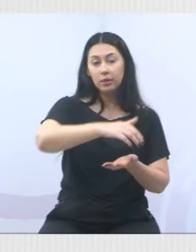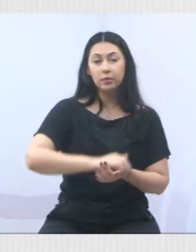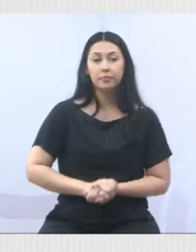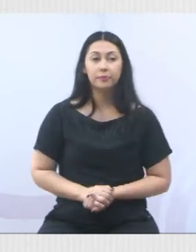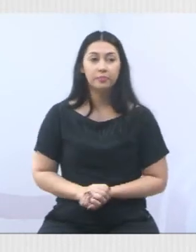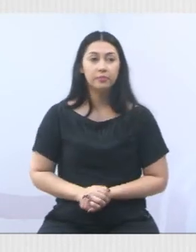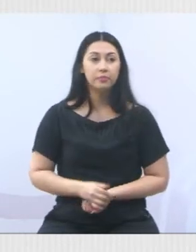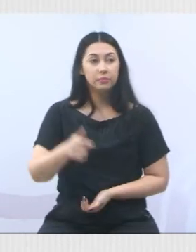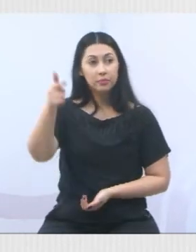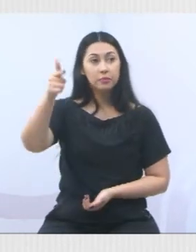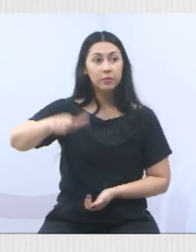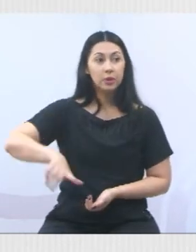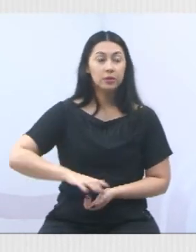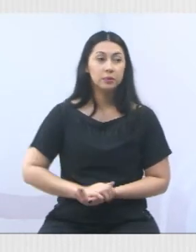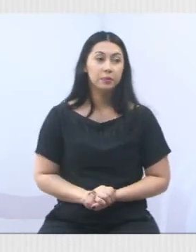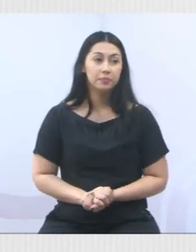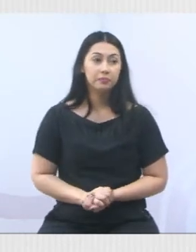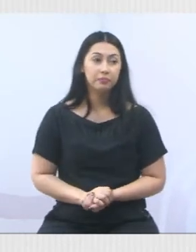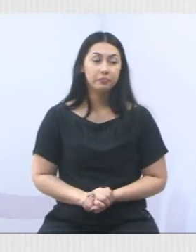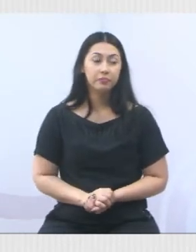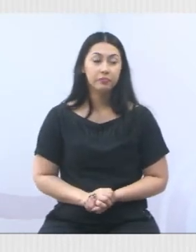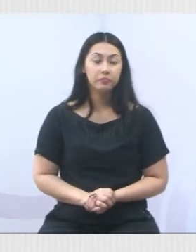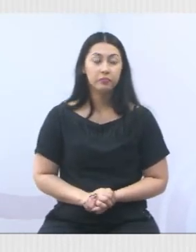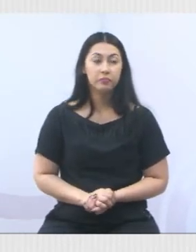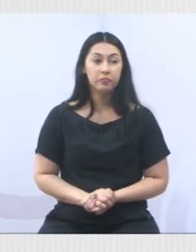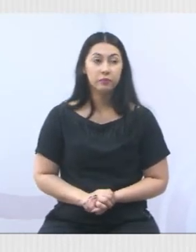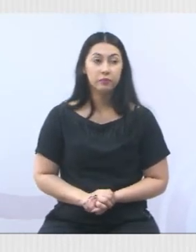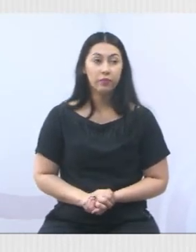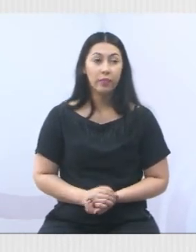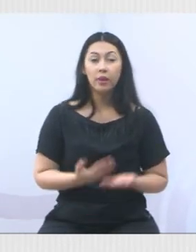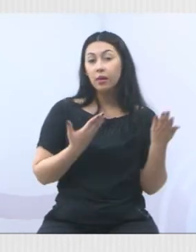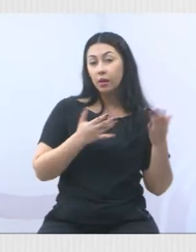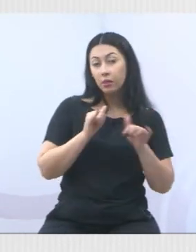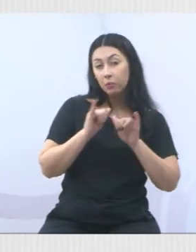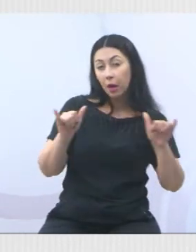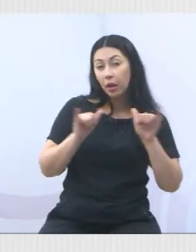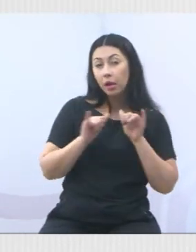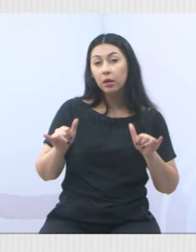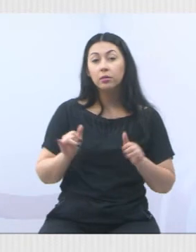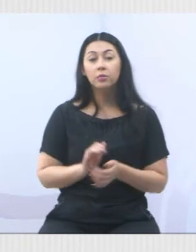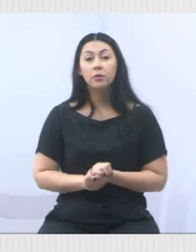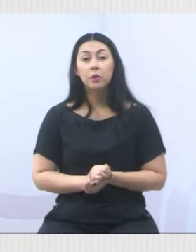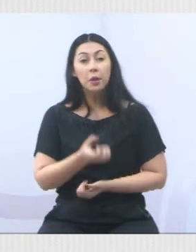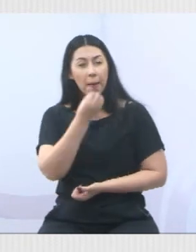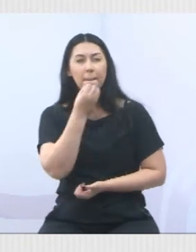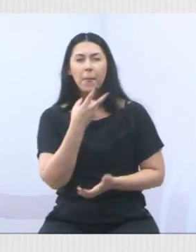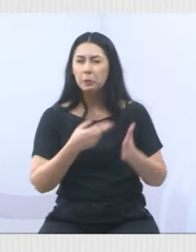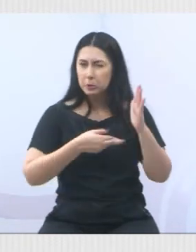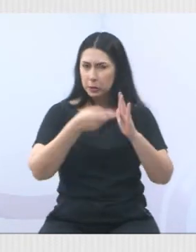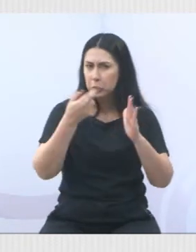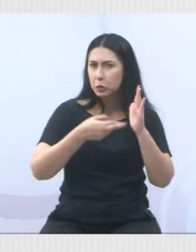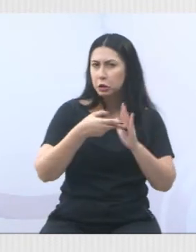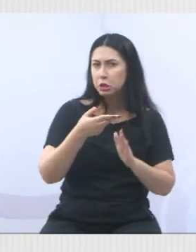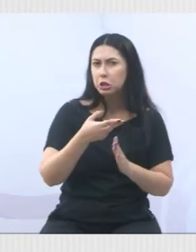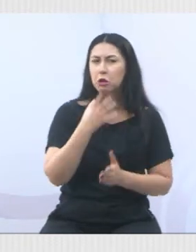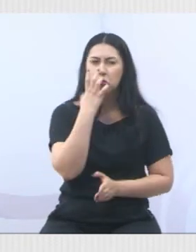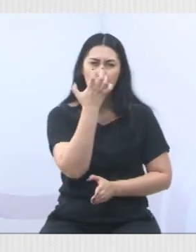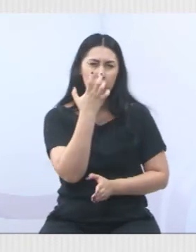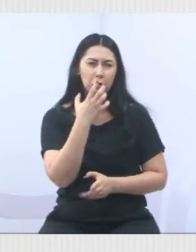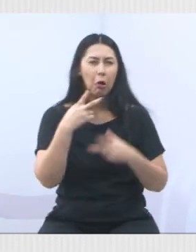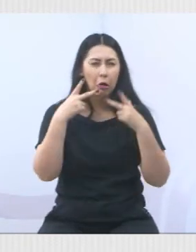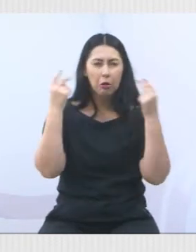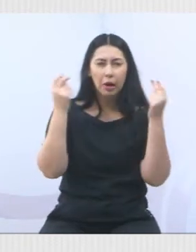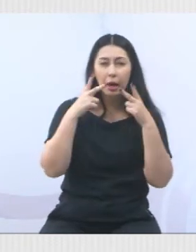Próximo. Aí, salientando o benefício da castração, né?